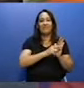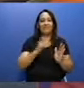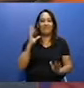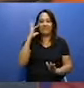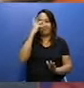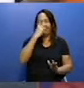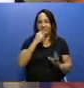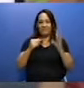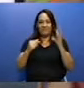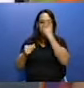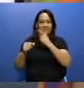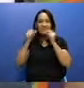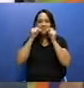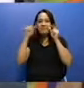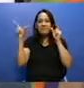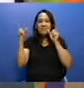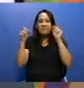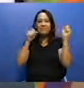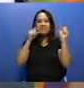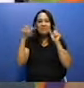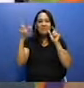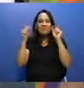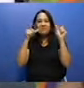Os bigodinhos.